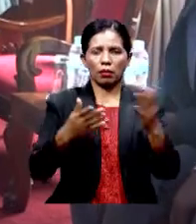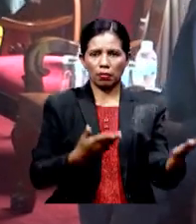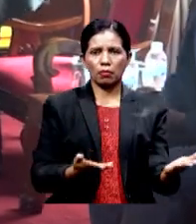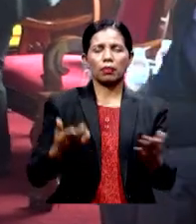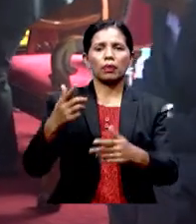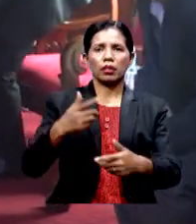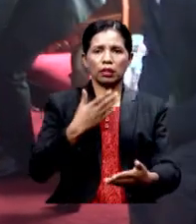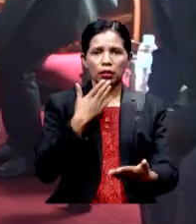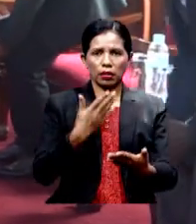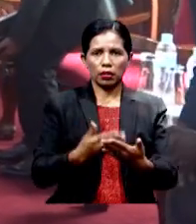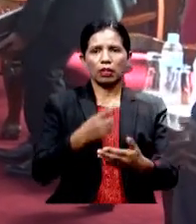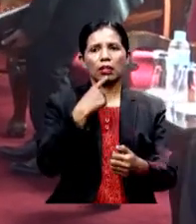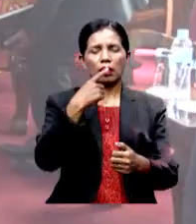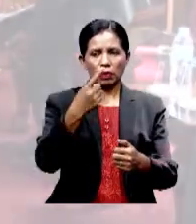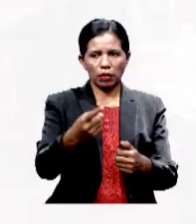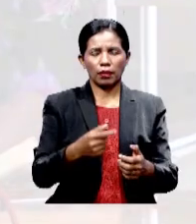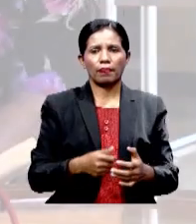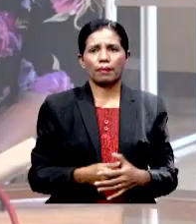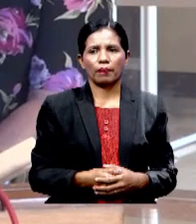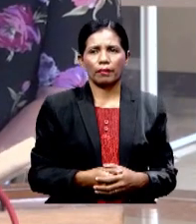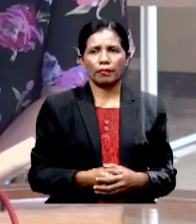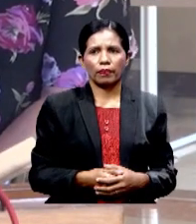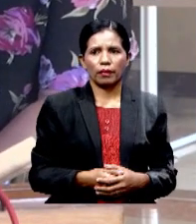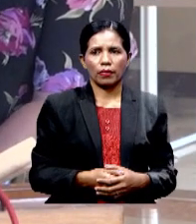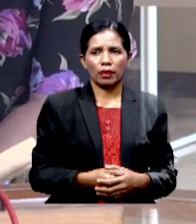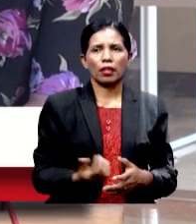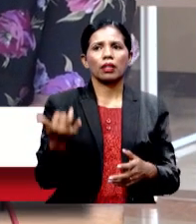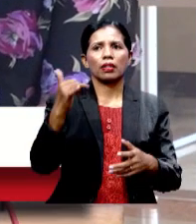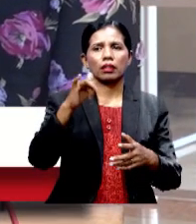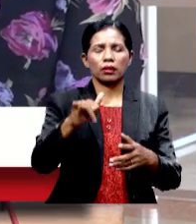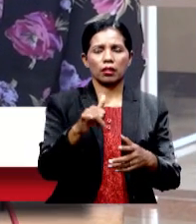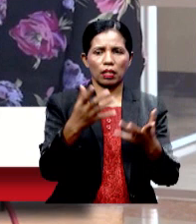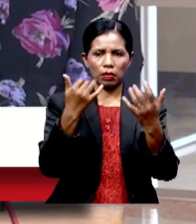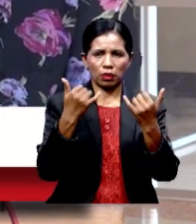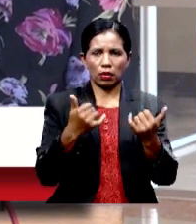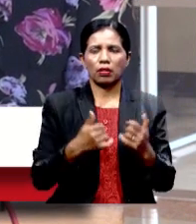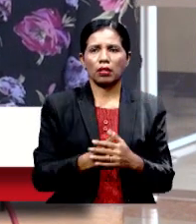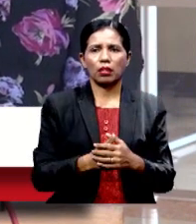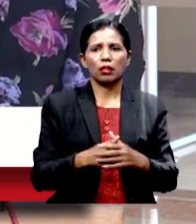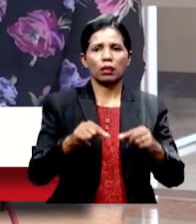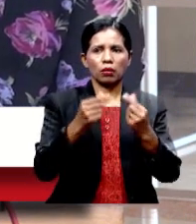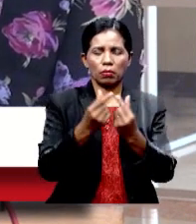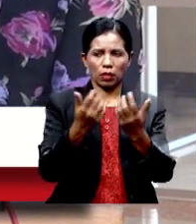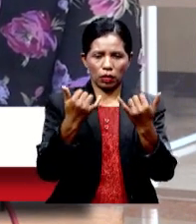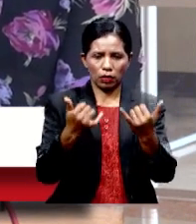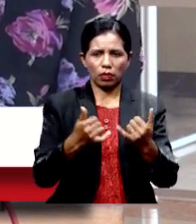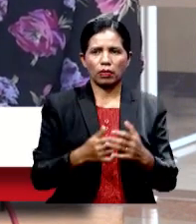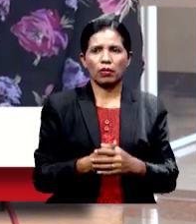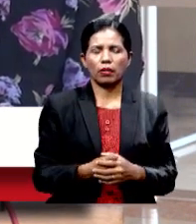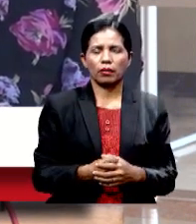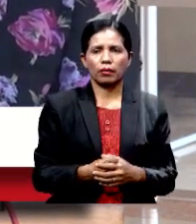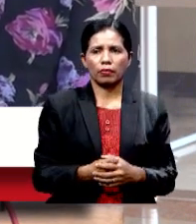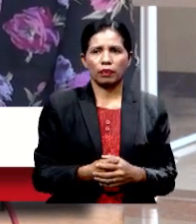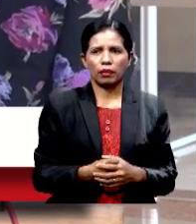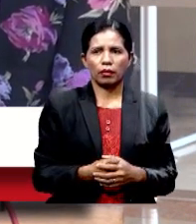moristiak. Atu hatete katakur. Oh. Sirebe cara da Ube agora da Ucne, atu,